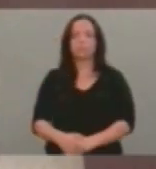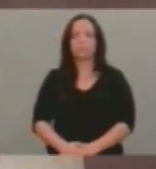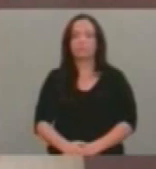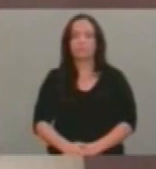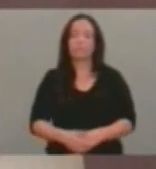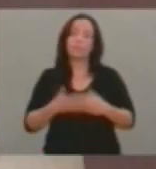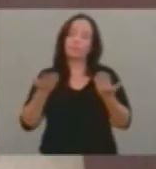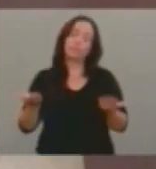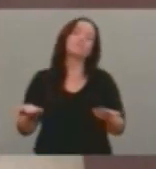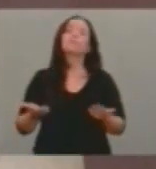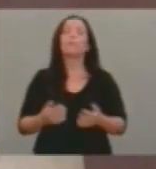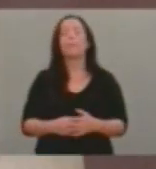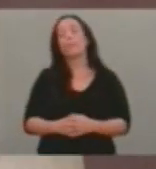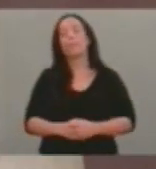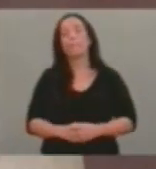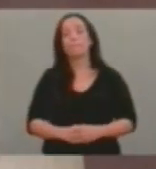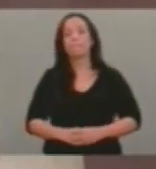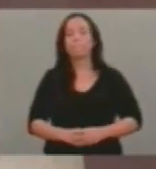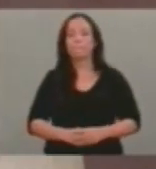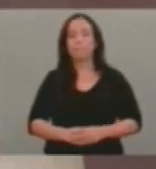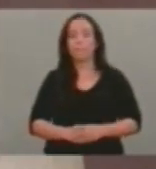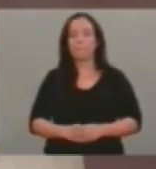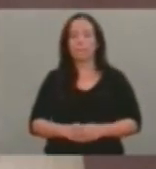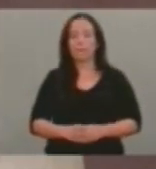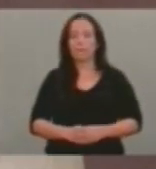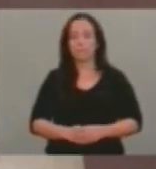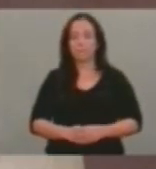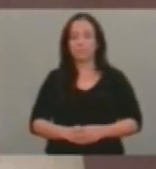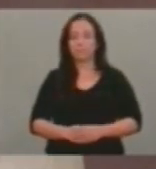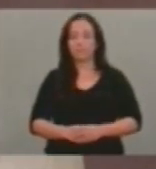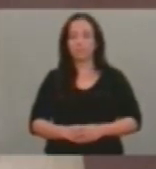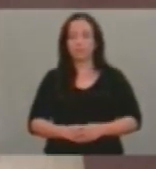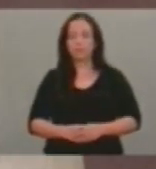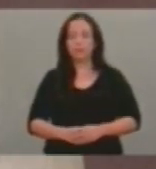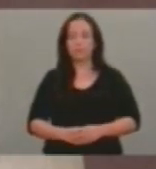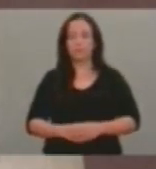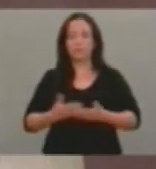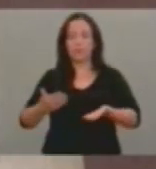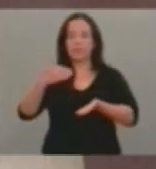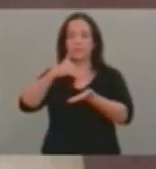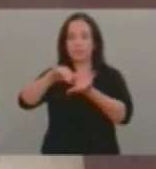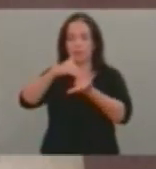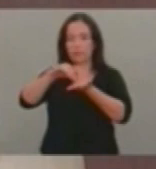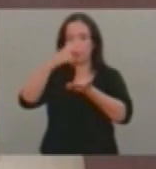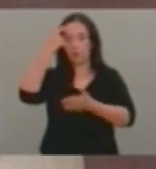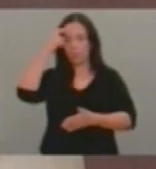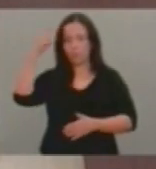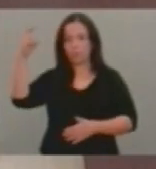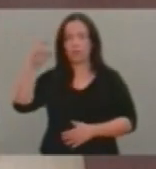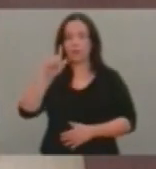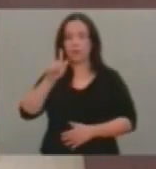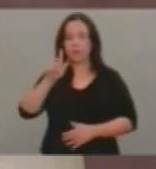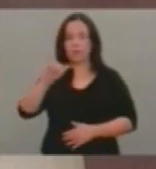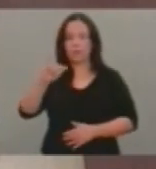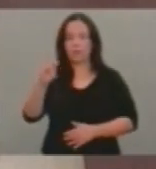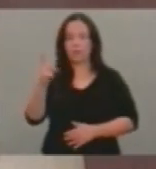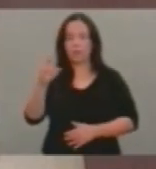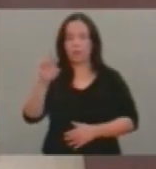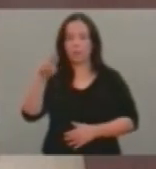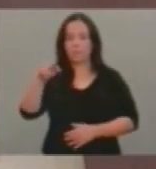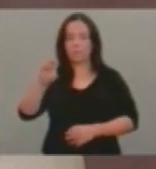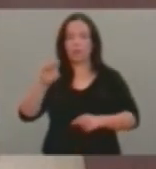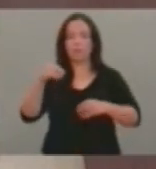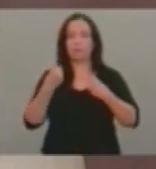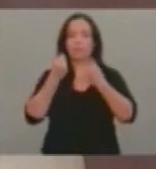e, naquele momento, recebeu das mãos do secretário de Cultura, Guilherme, o Plano Estadual